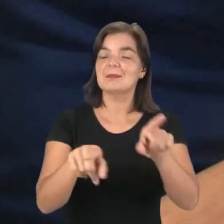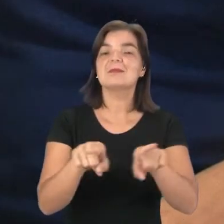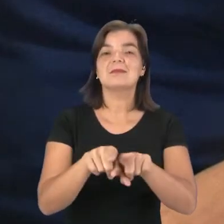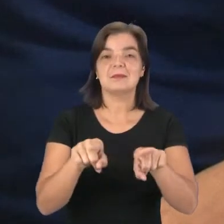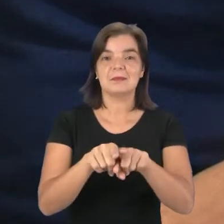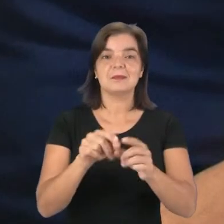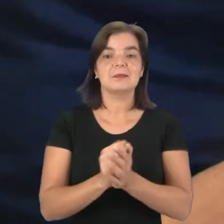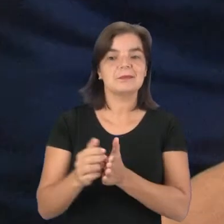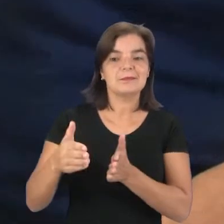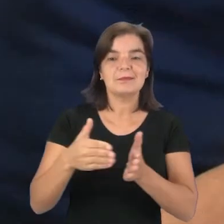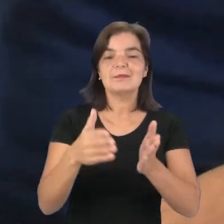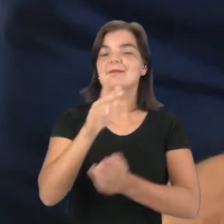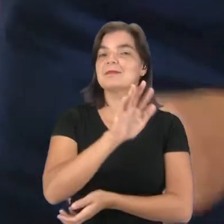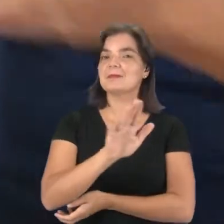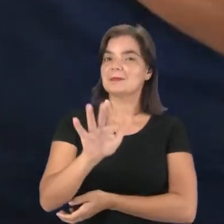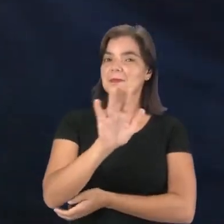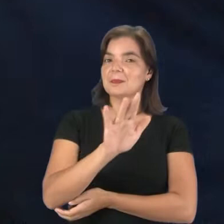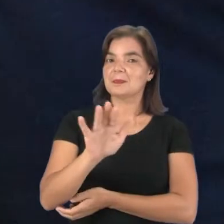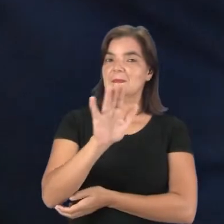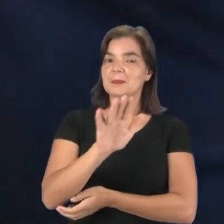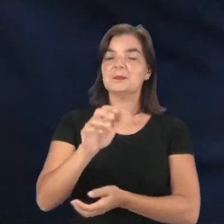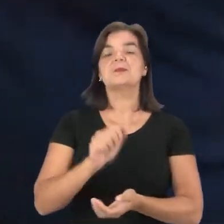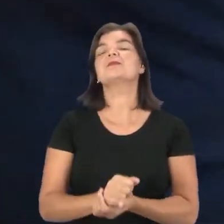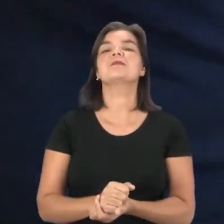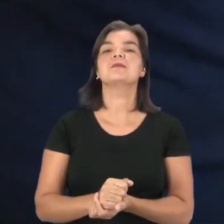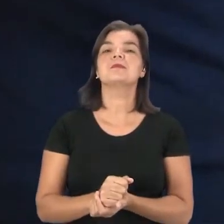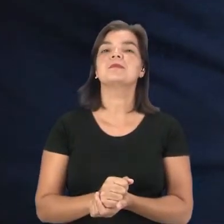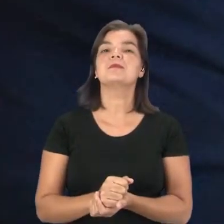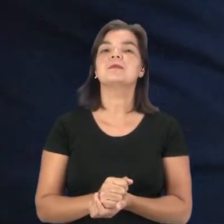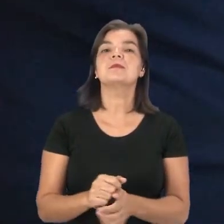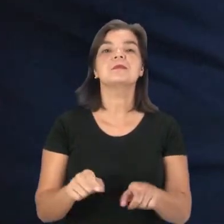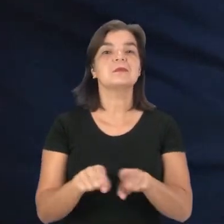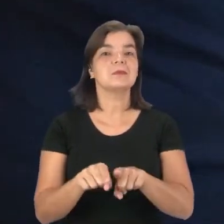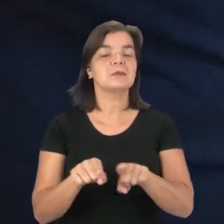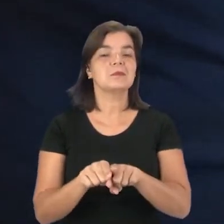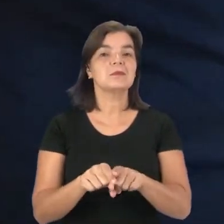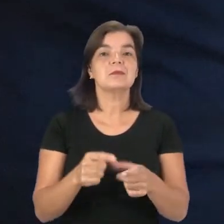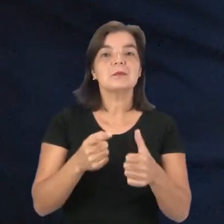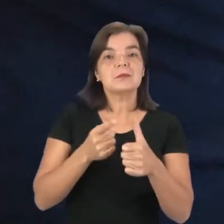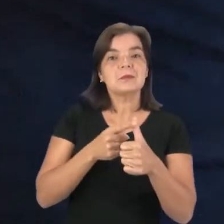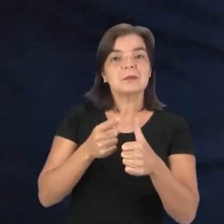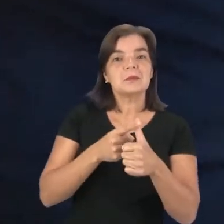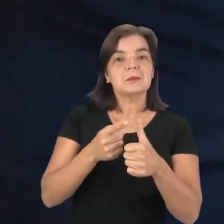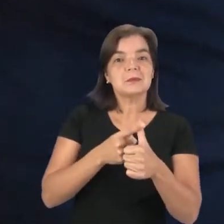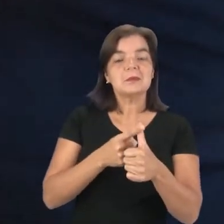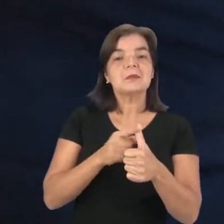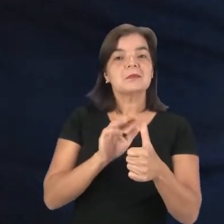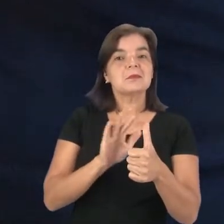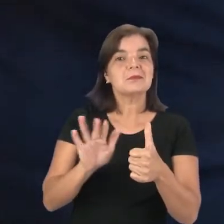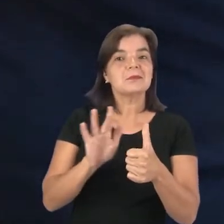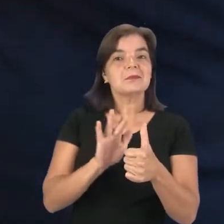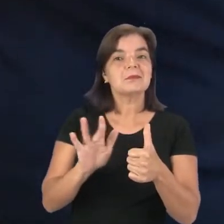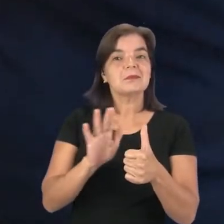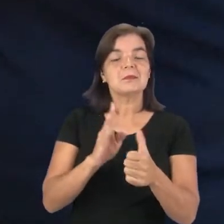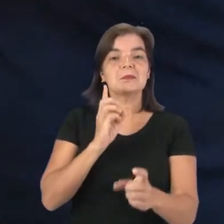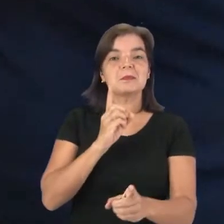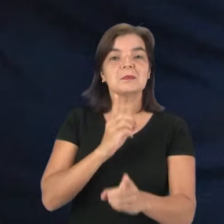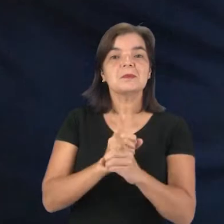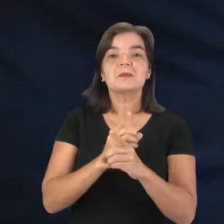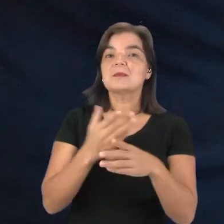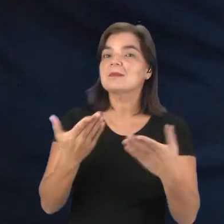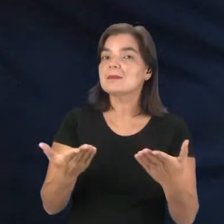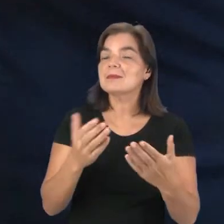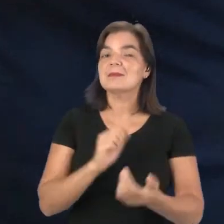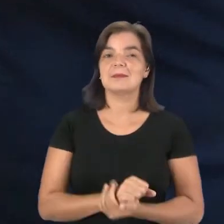trilha trilha do alfabeto Então ela saiu daqui e a primeira letrinha da trilha que ela